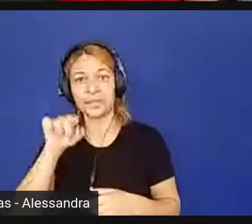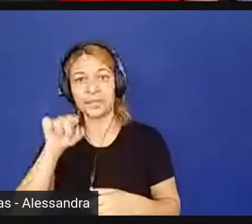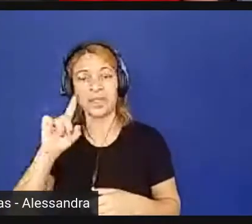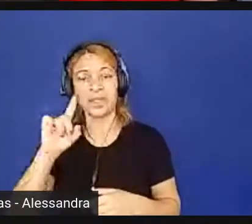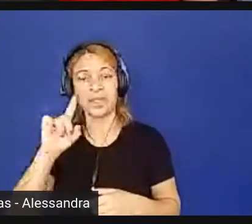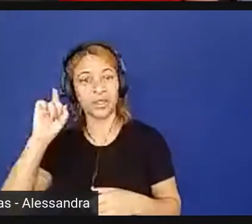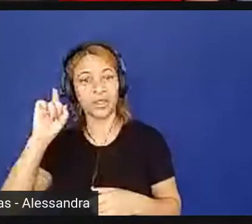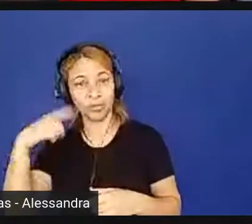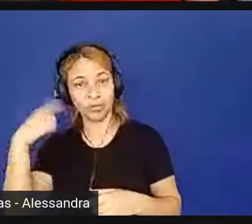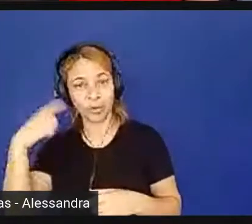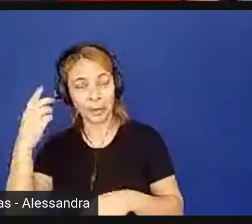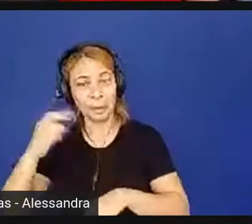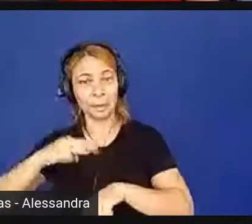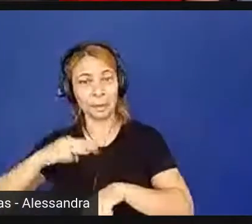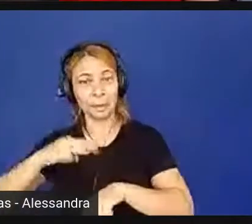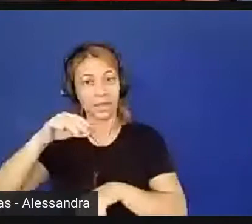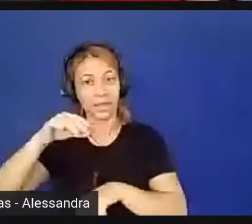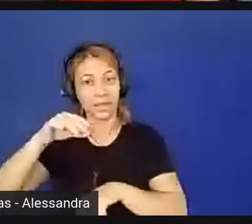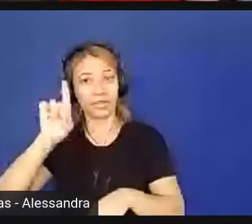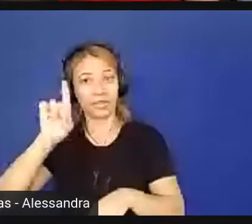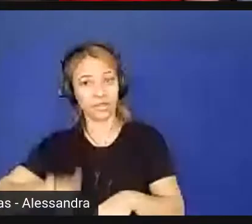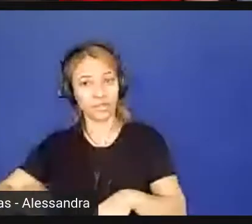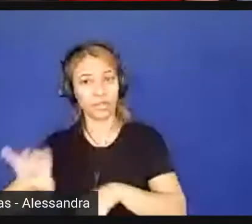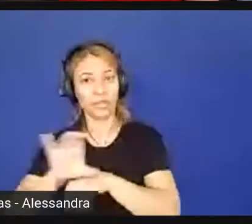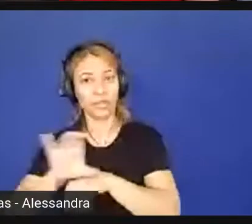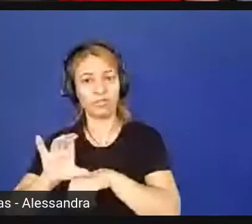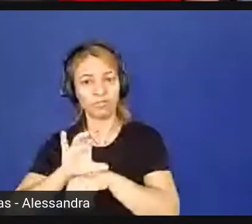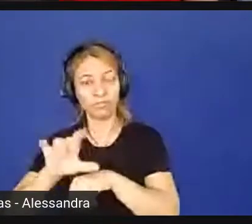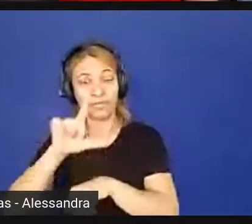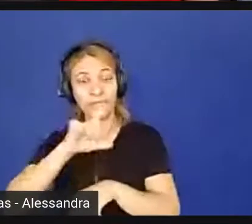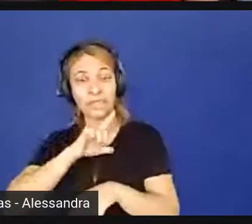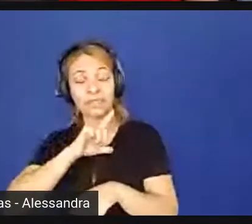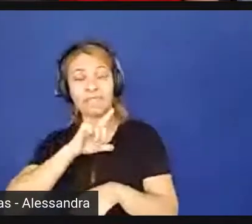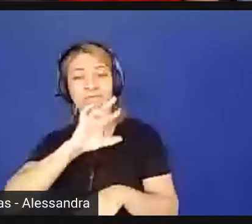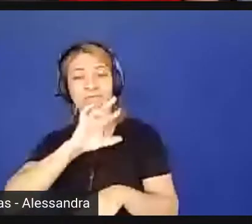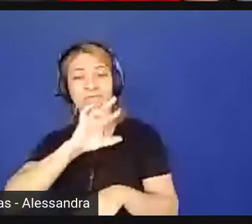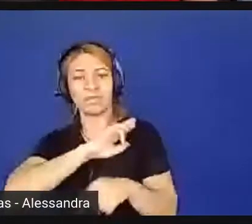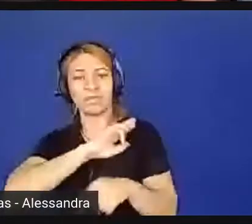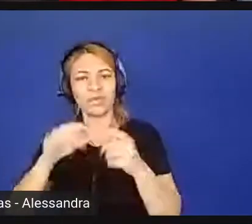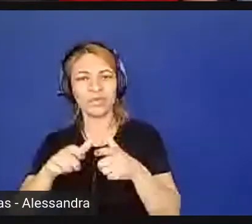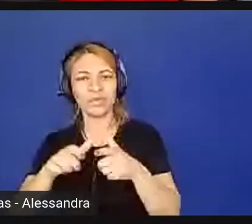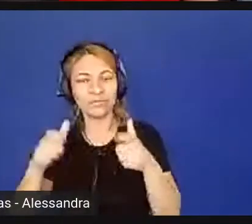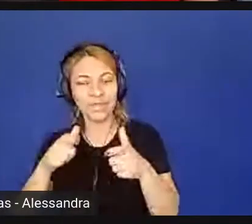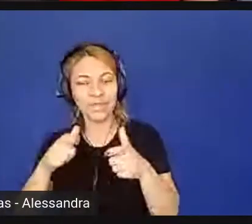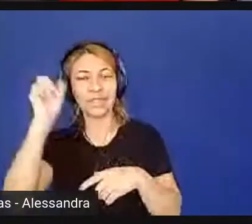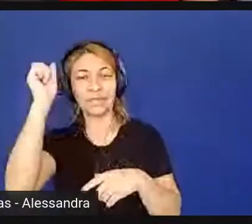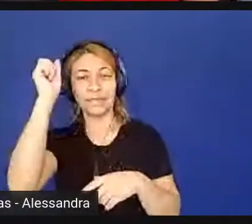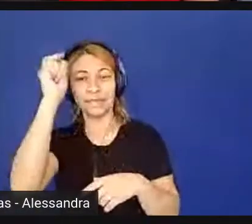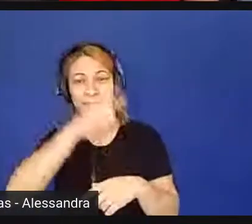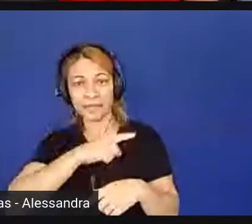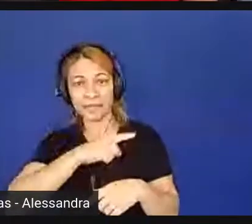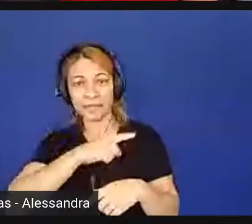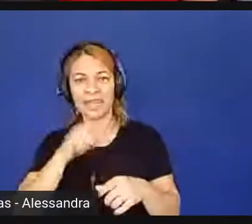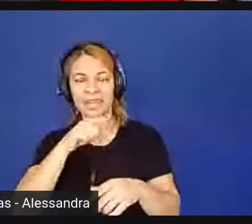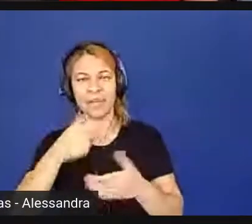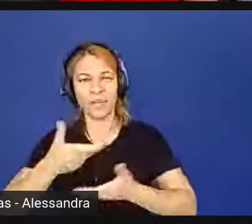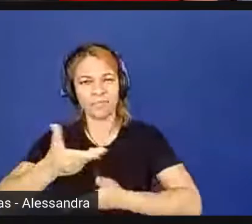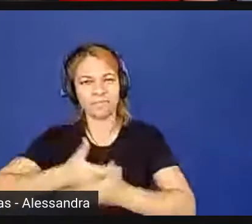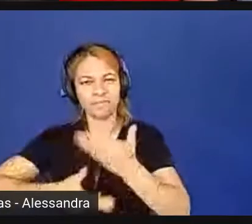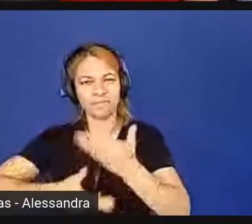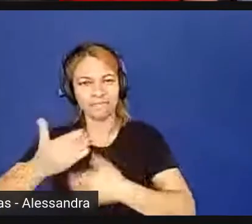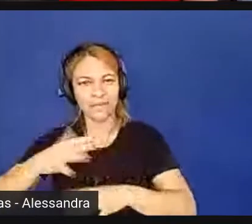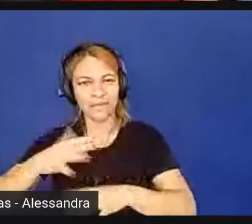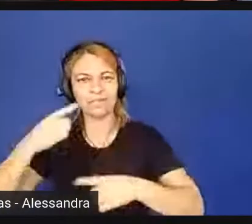Direito Constitucional e fui incumbida de uma missão instigante e desafiadora. Eu vou mediar esse debate